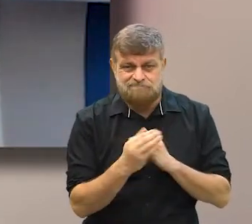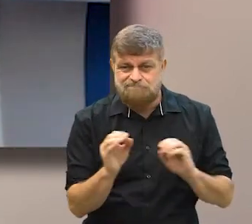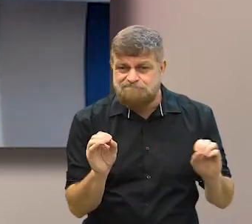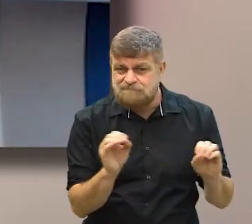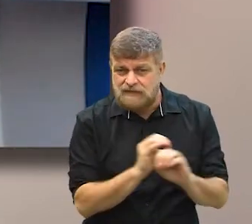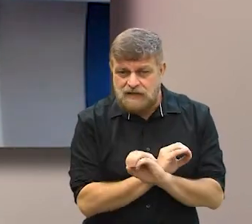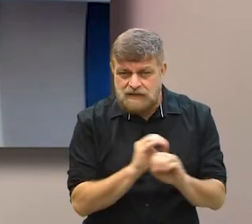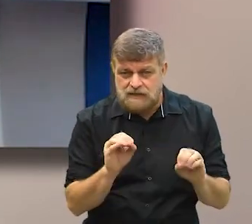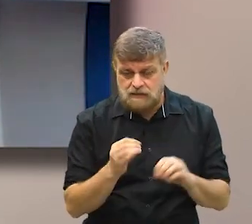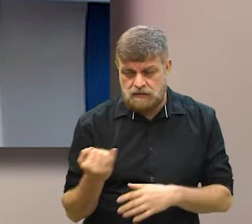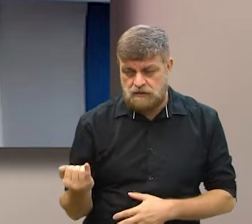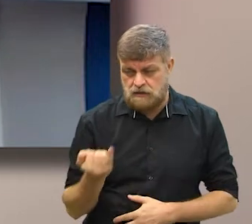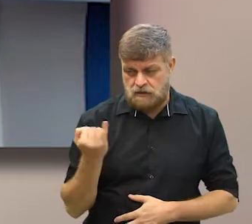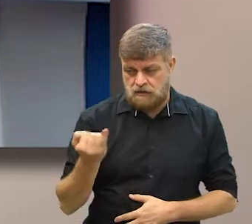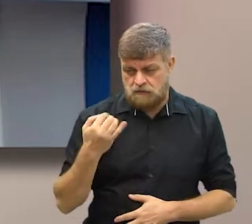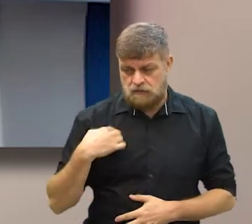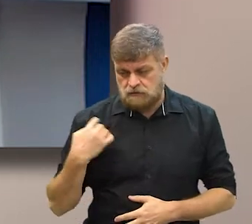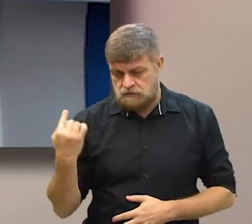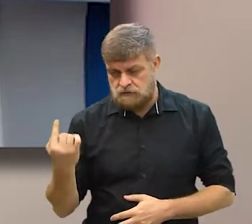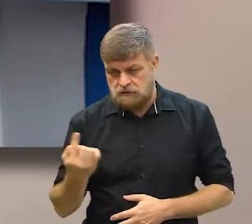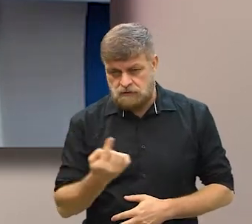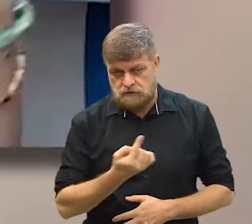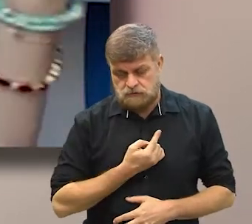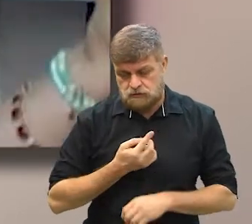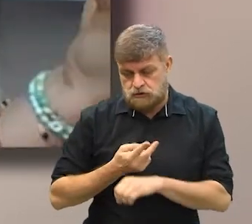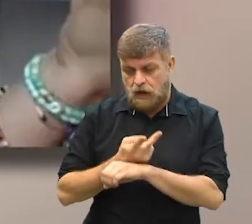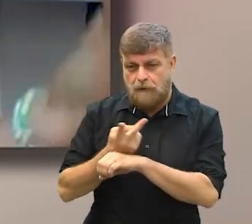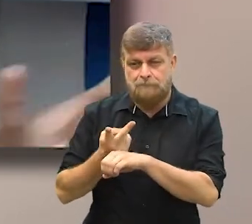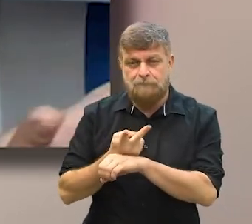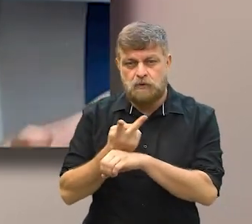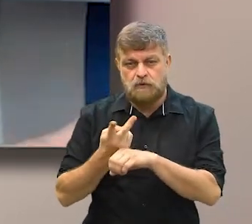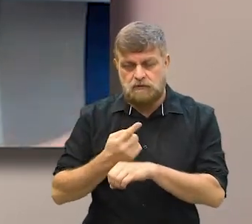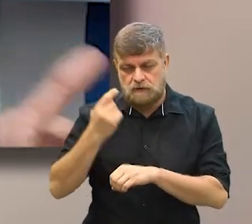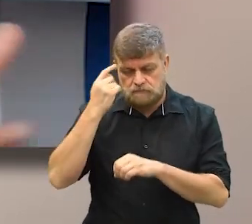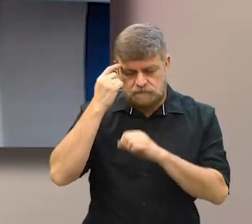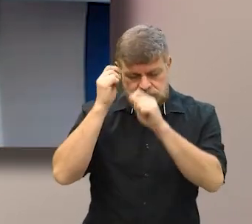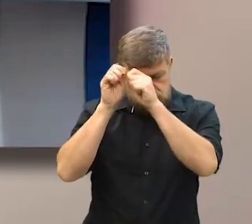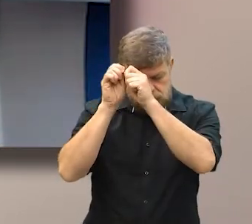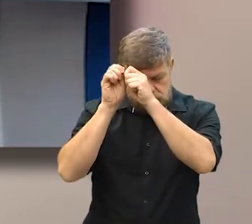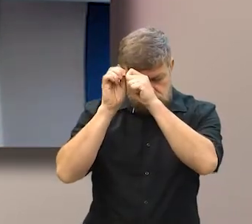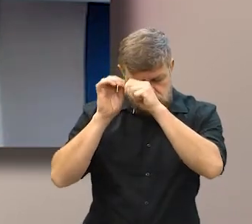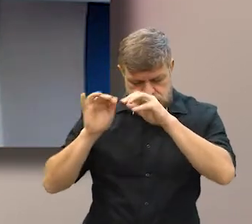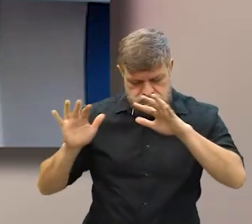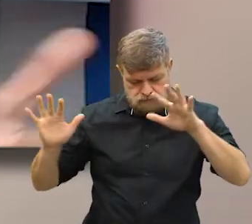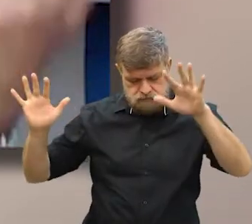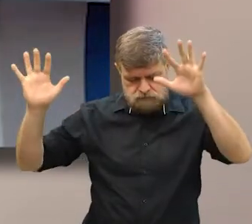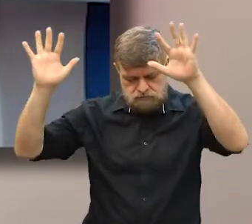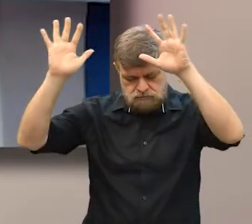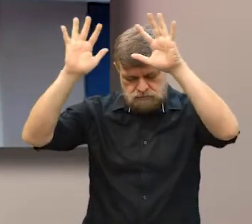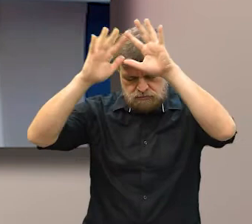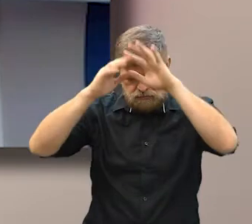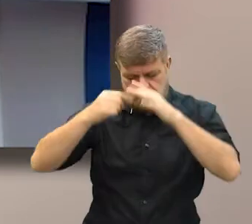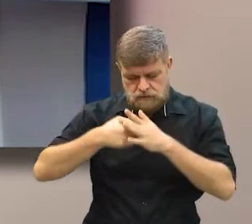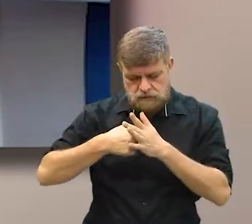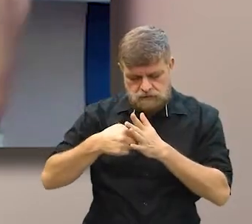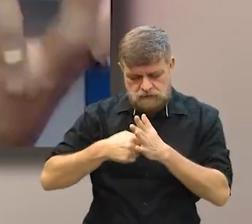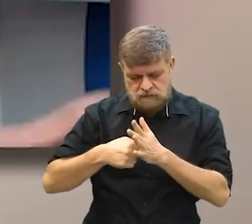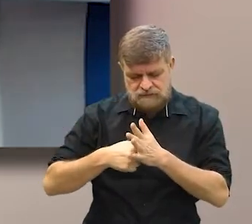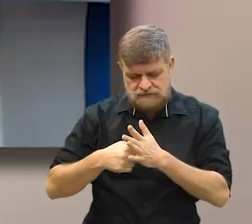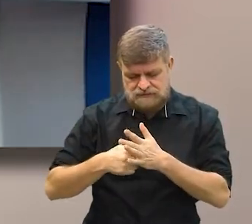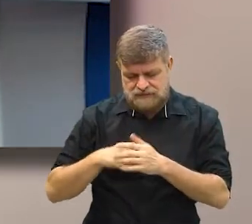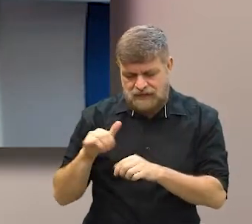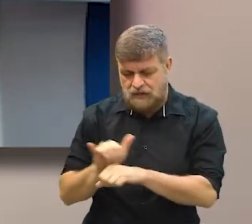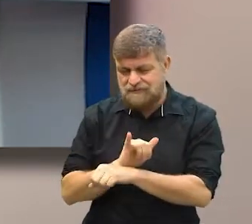gente, é importante então expandir a consciência e se auto-investigar de